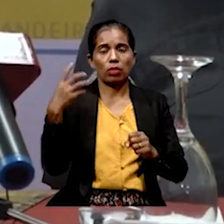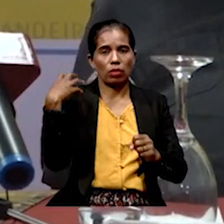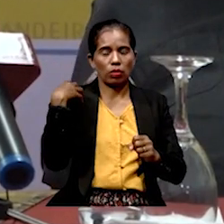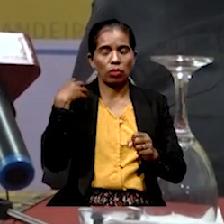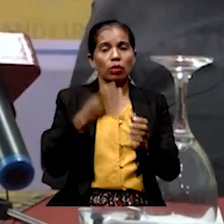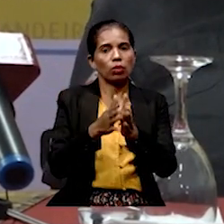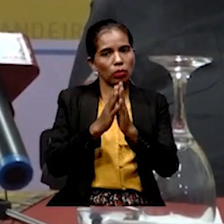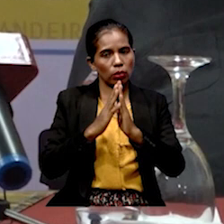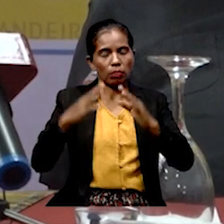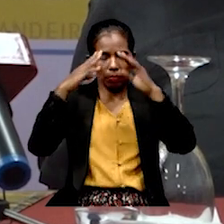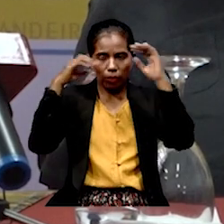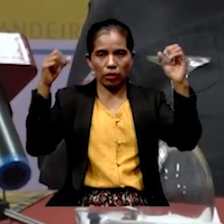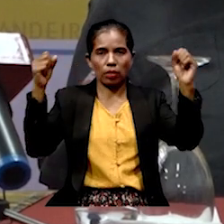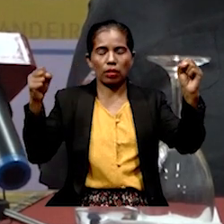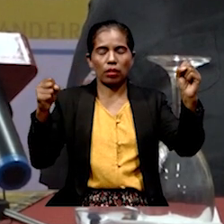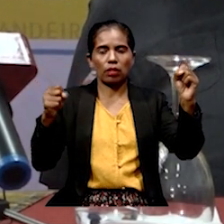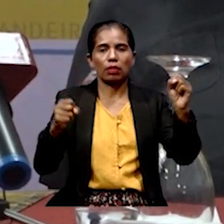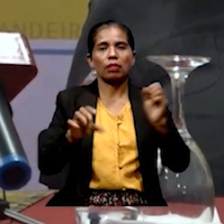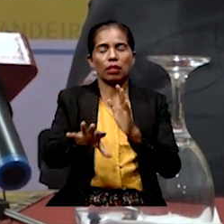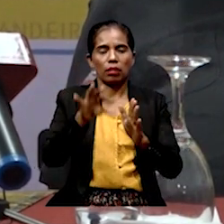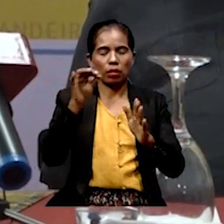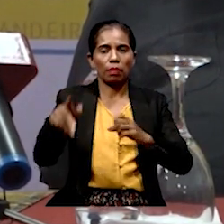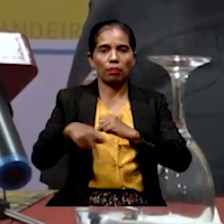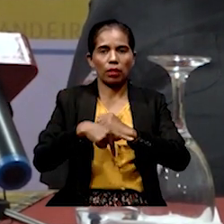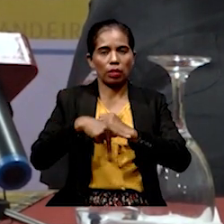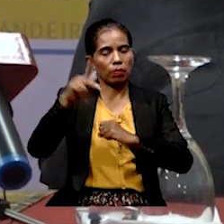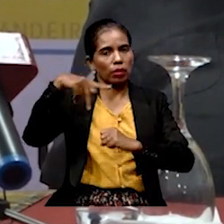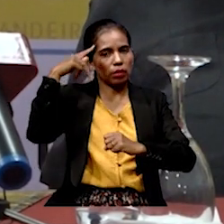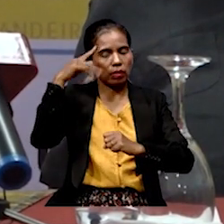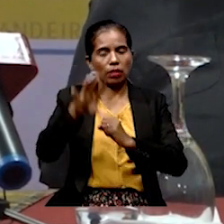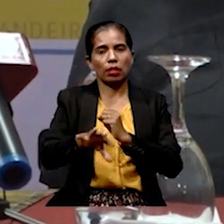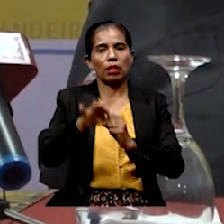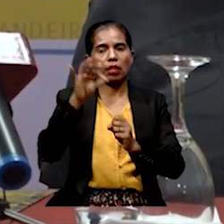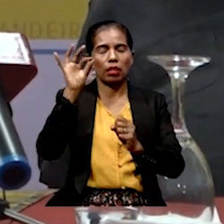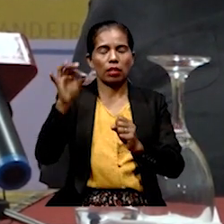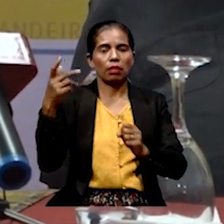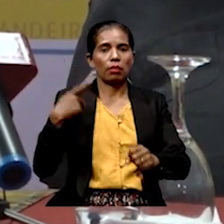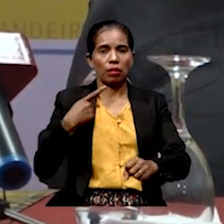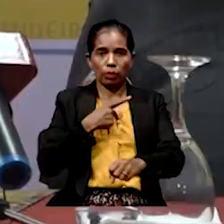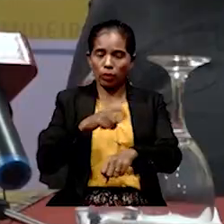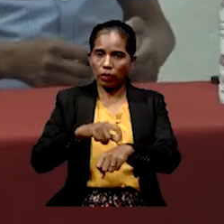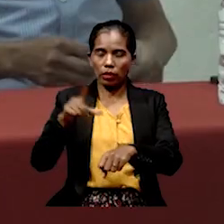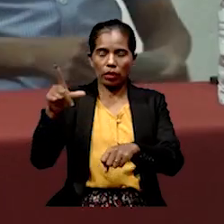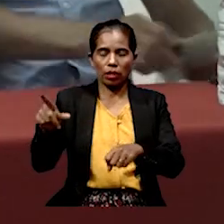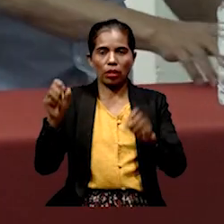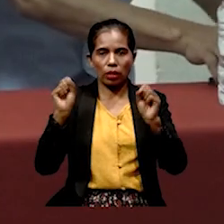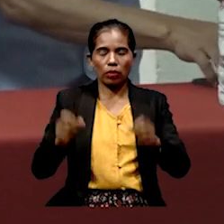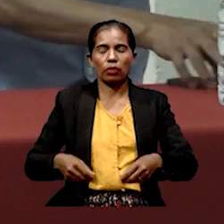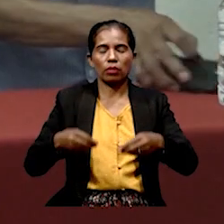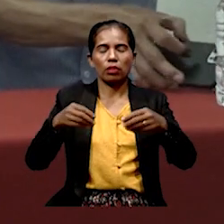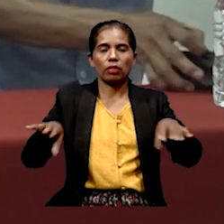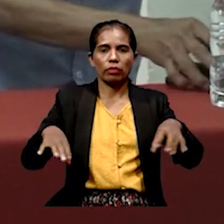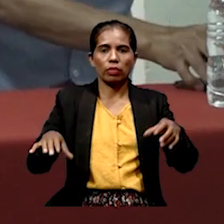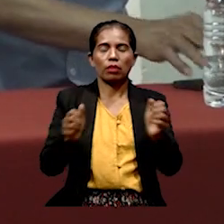o suba-presidente da República eleito no partido político Sirene Beheta Nascento e a Parlamento Nacional, ato garante na Fatin